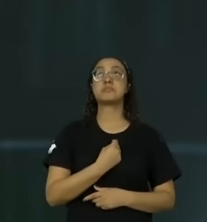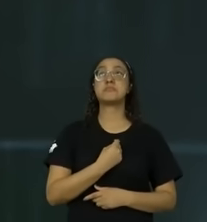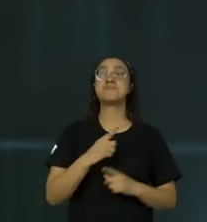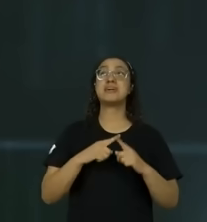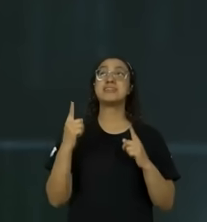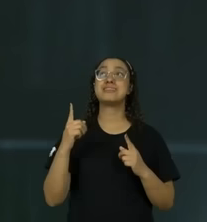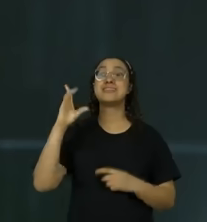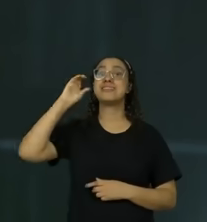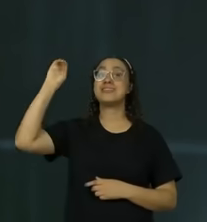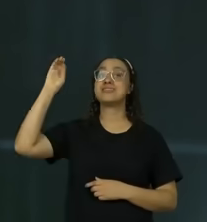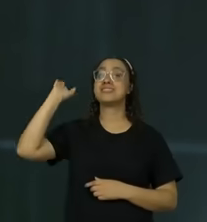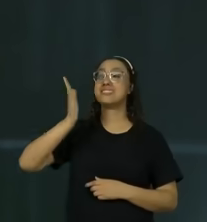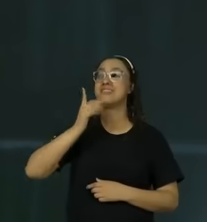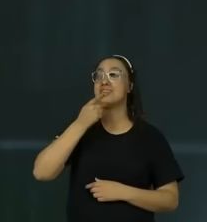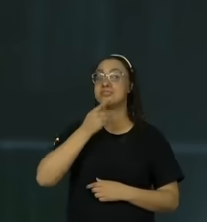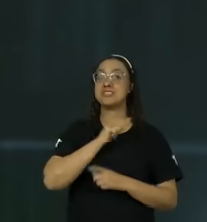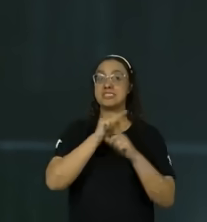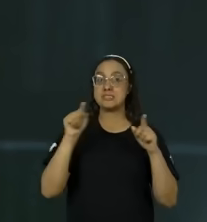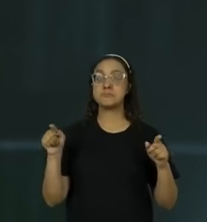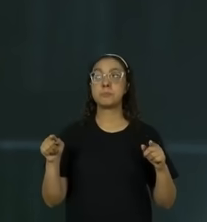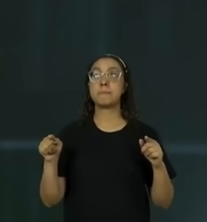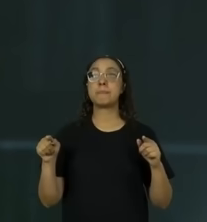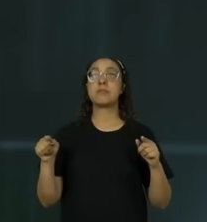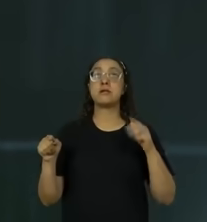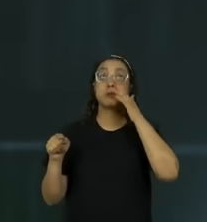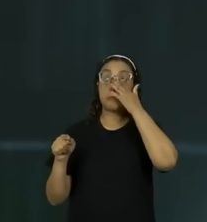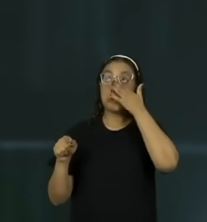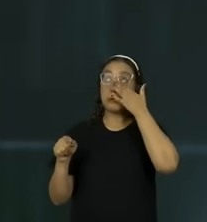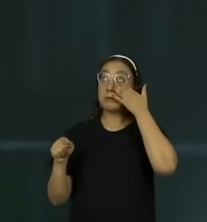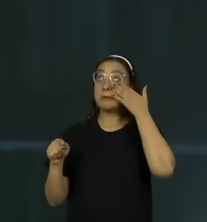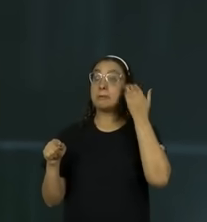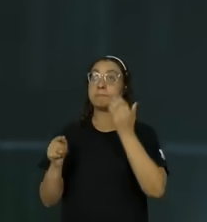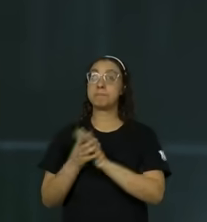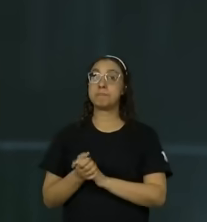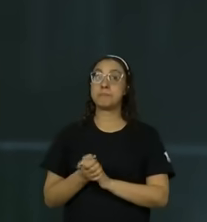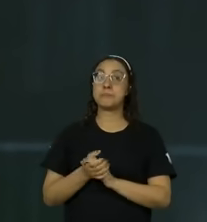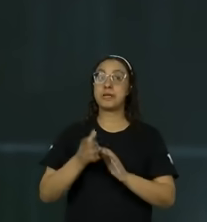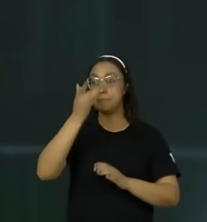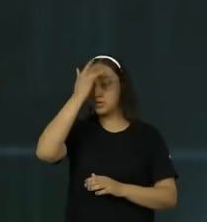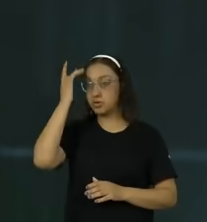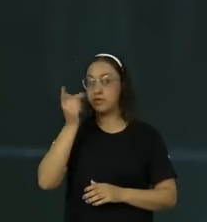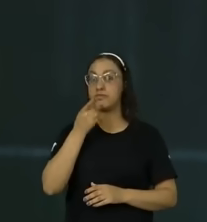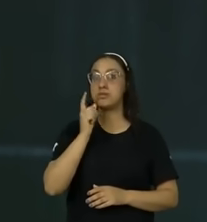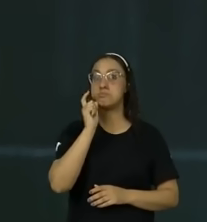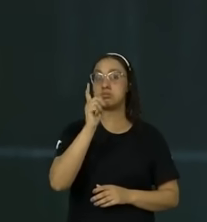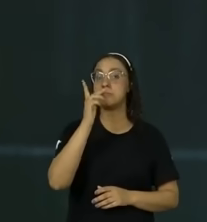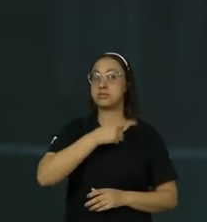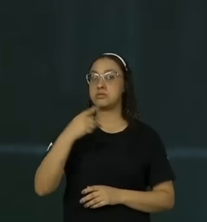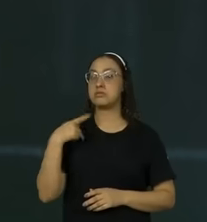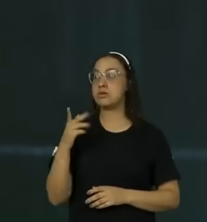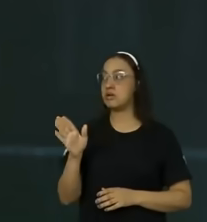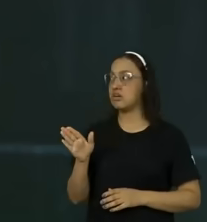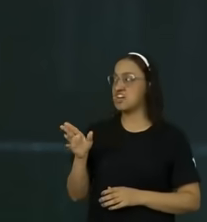cumprir. Um dia uma pessoa falou para mim assim: você tem noção do que aconteceu na Lírio nesse curto espaço de tempo? Eu